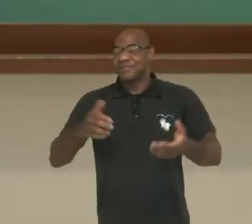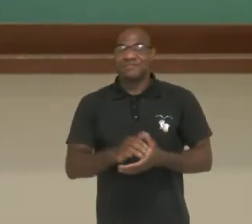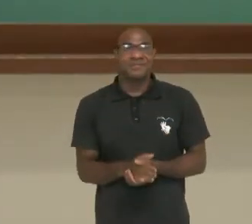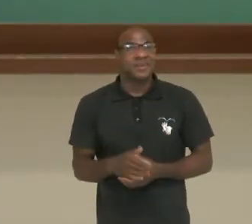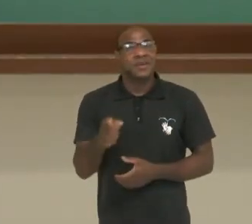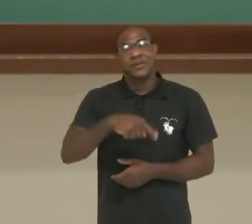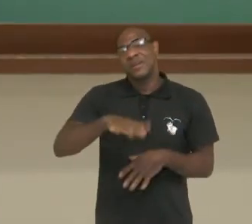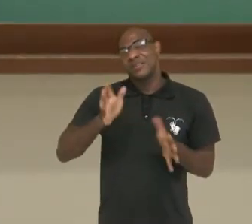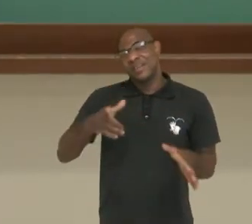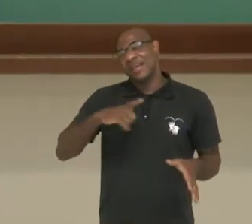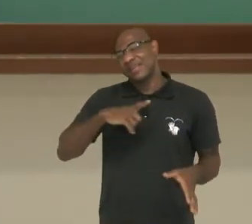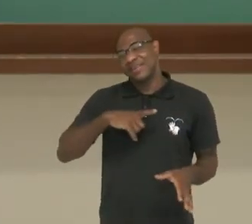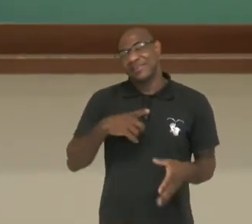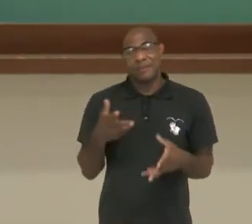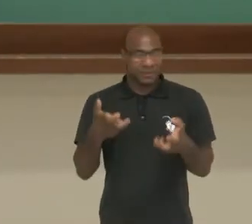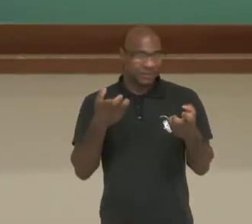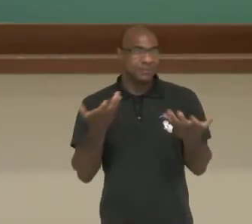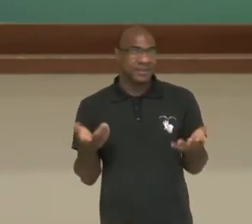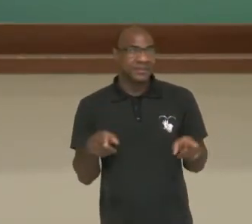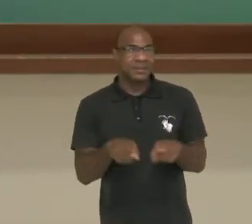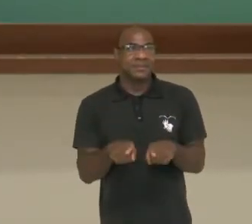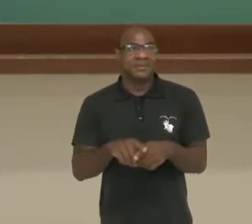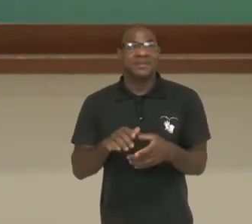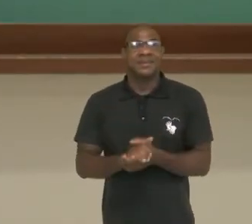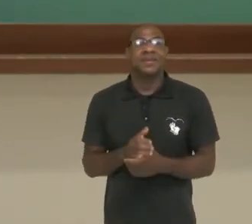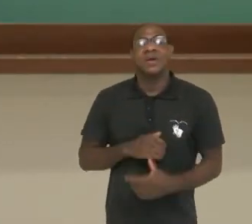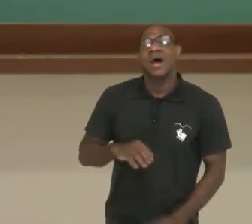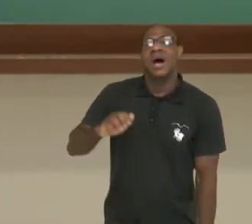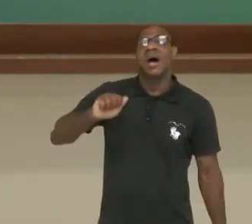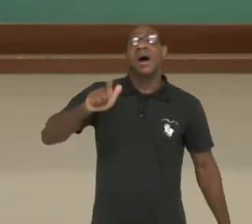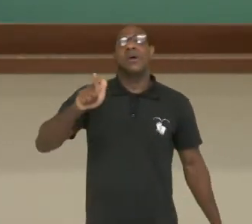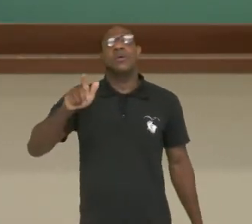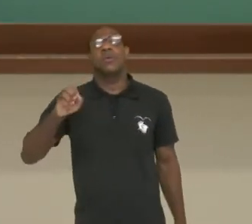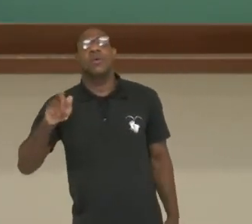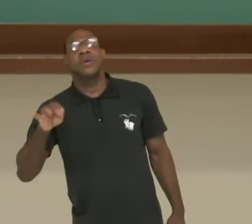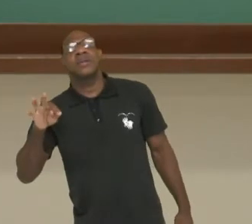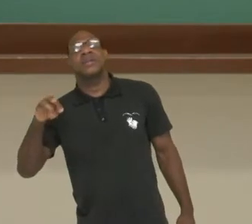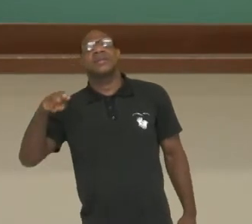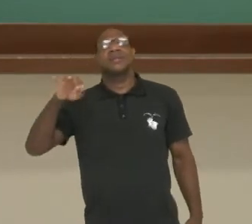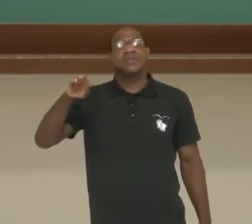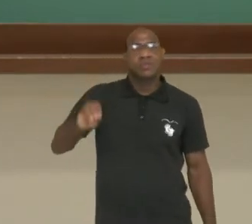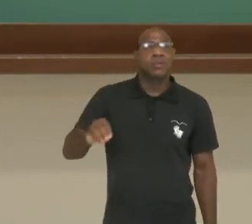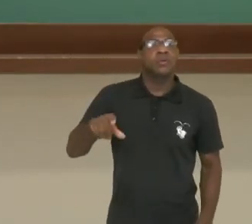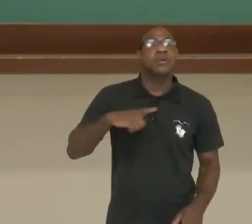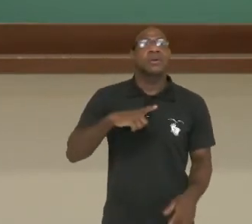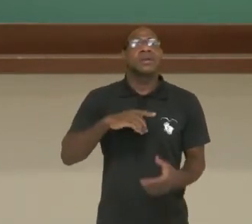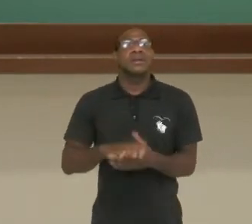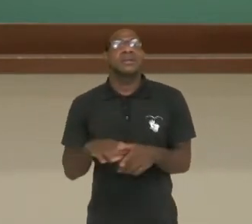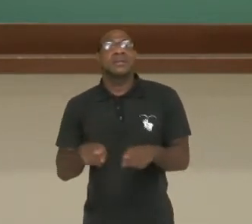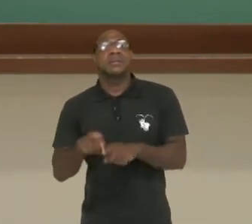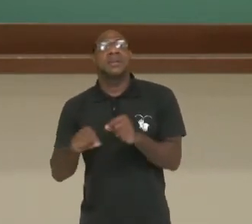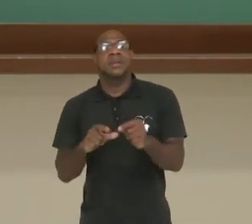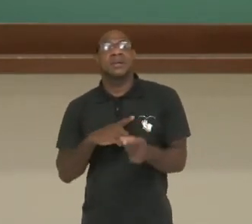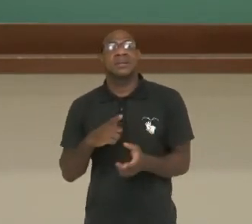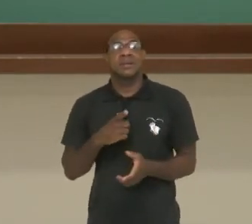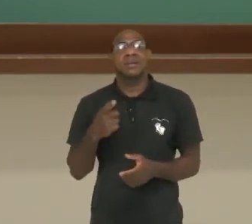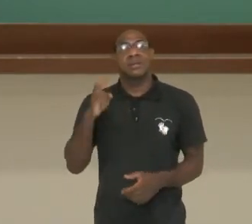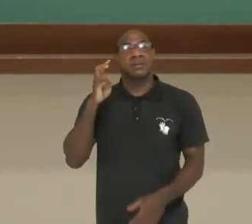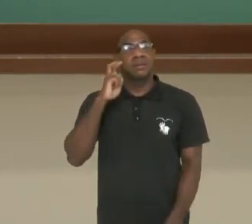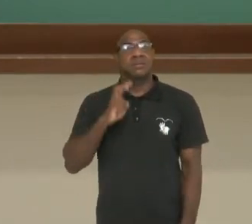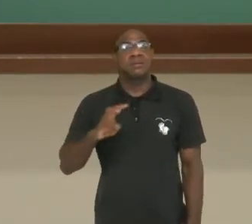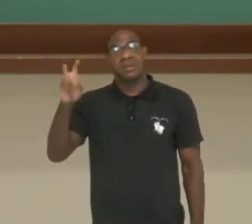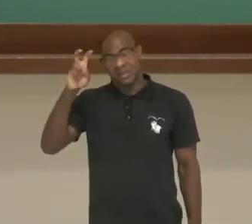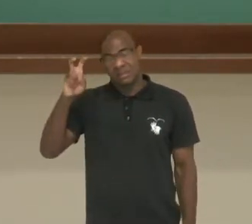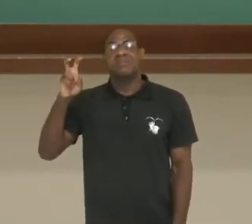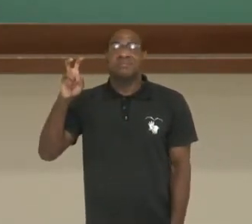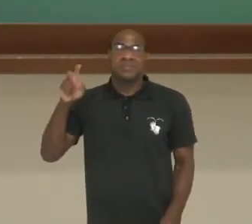devem ter ouvido falar também na questão dos algoritmos, né, que contribuem ali para compor uma espécie de inteligência